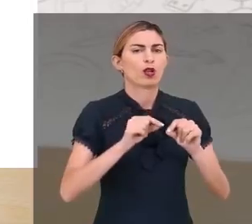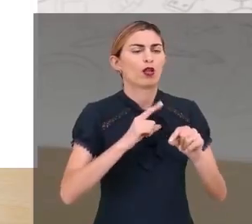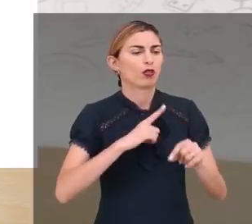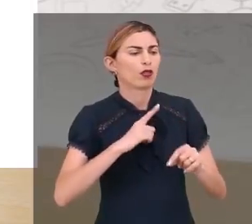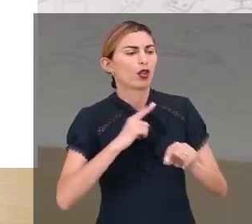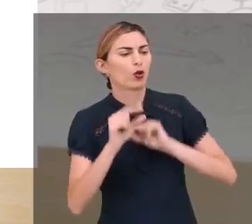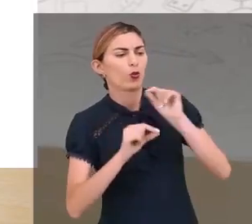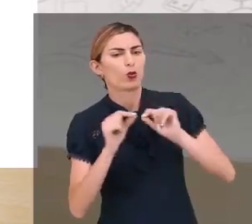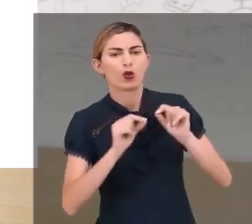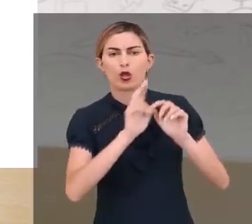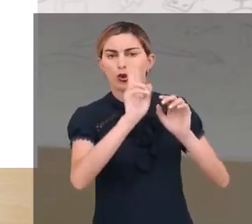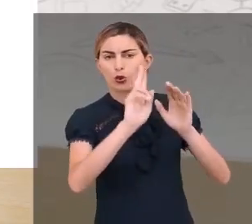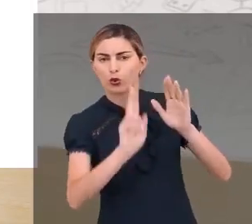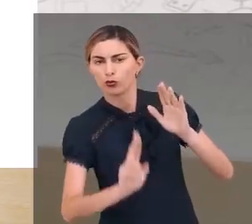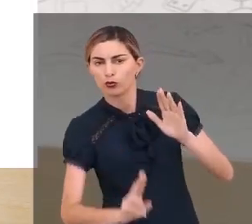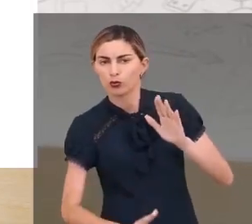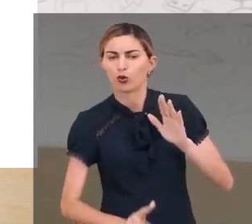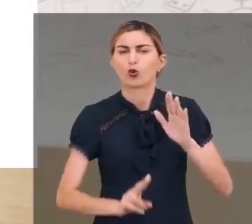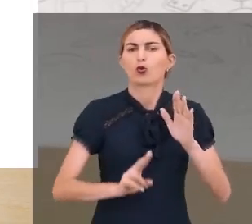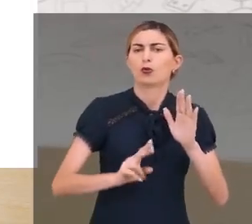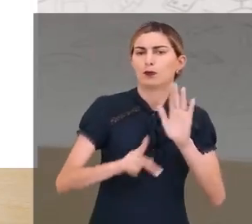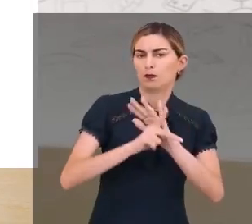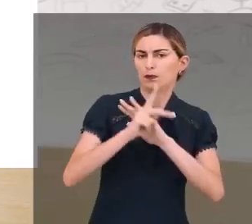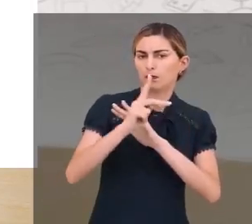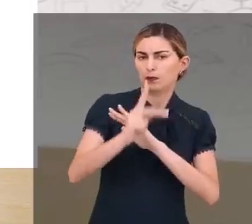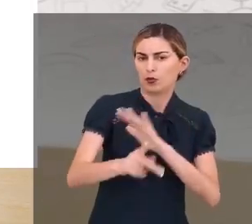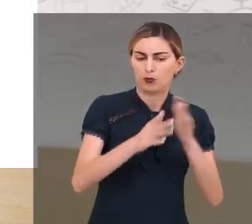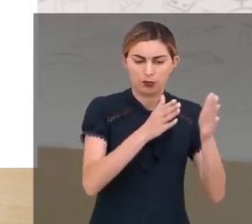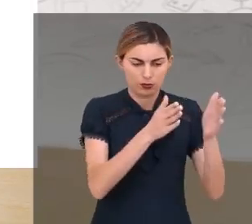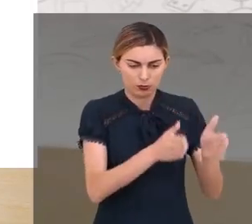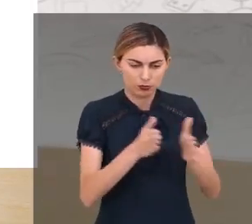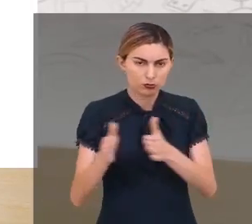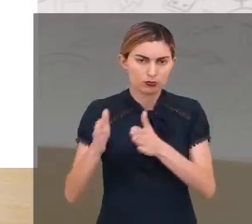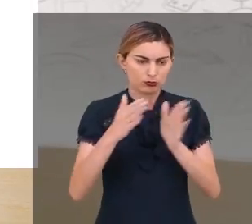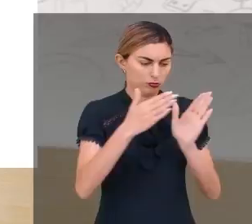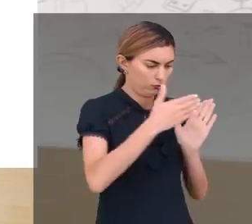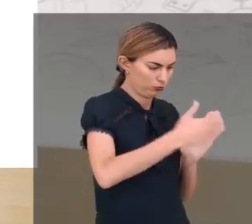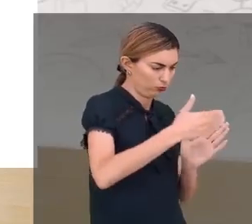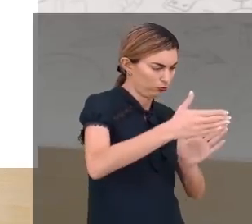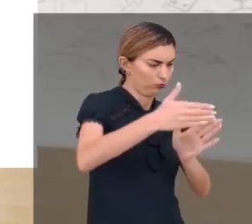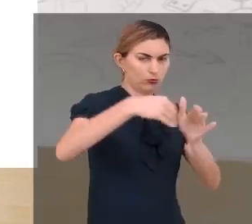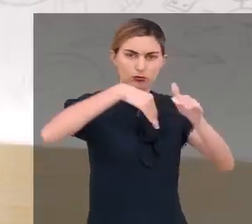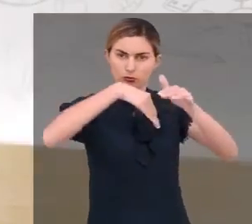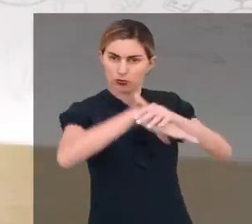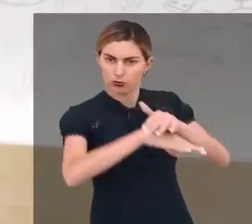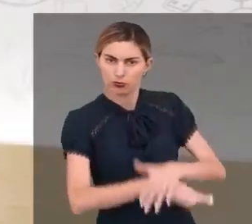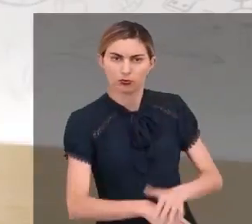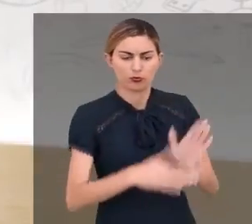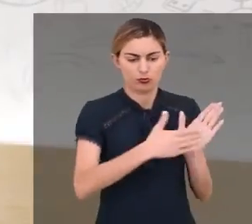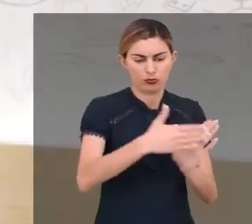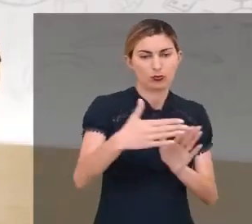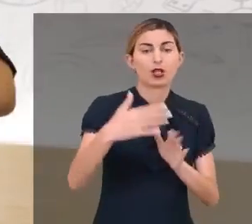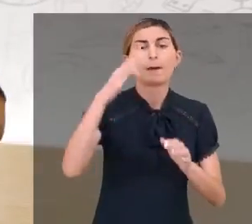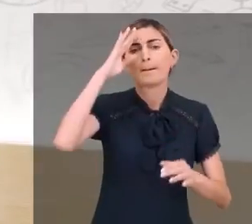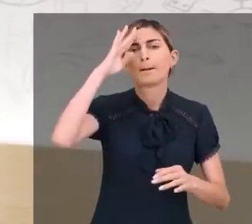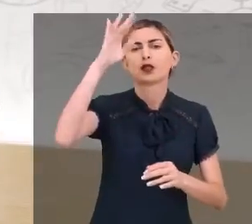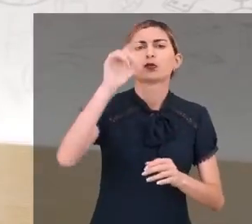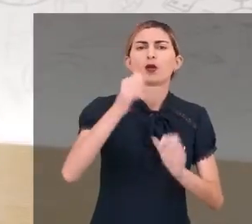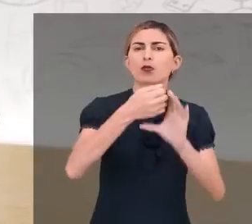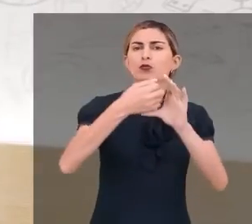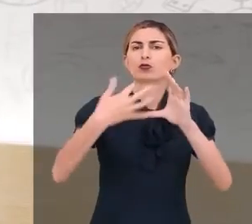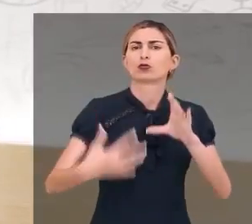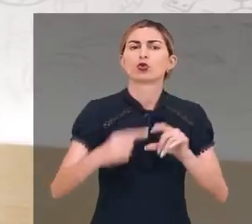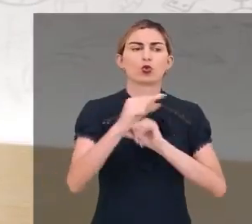que elas estejam devidamente classificadas para a sua própria organização. Então, perceba quais as